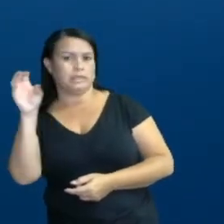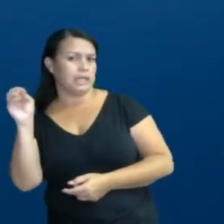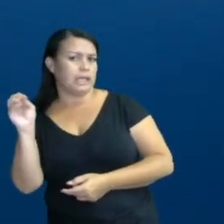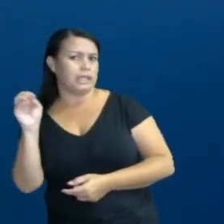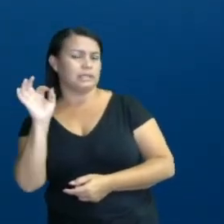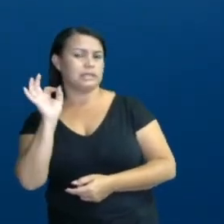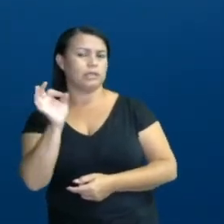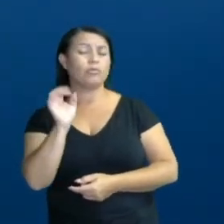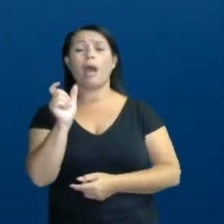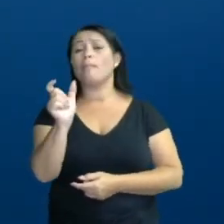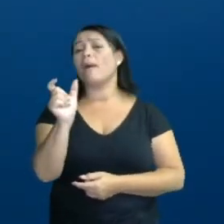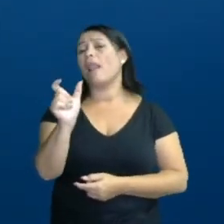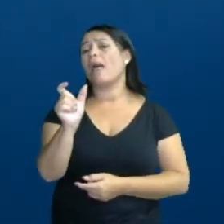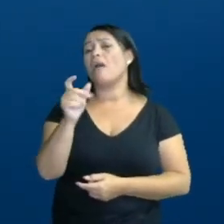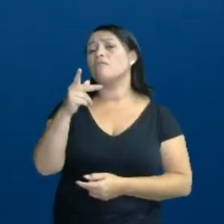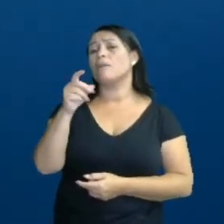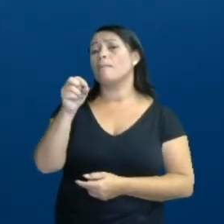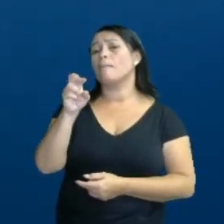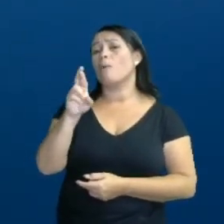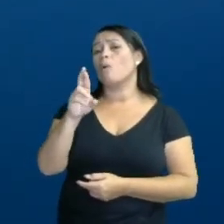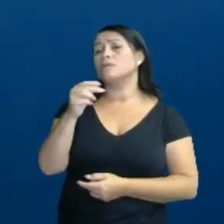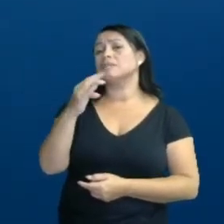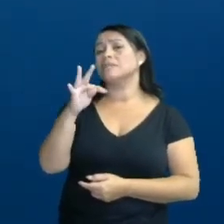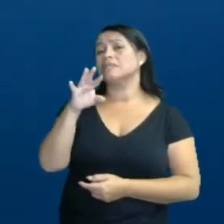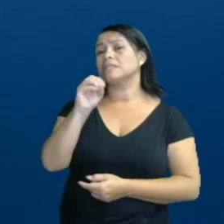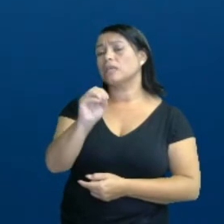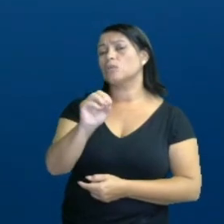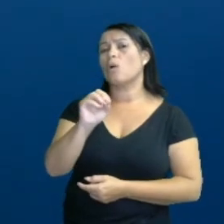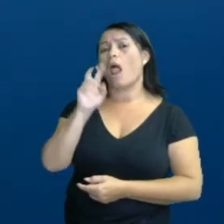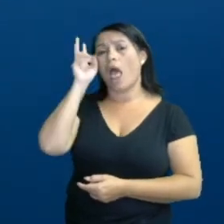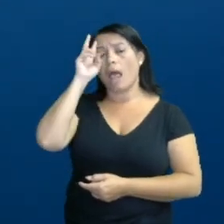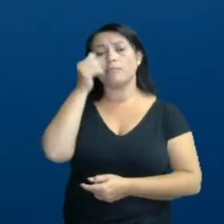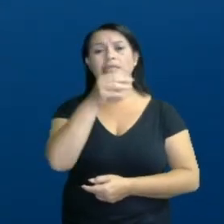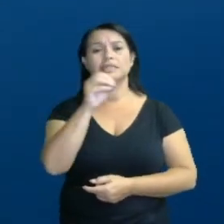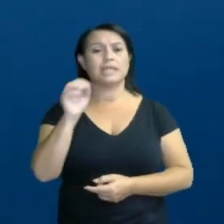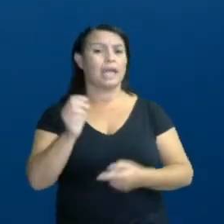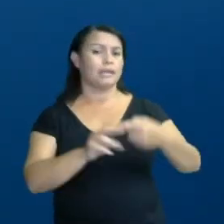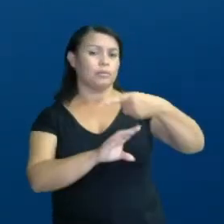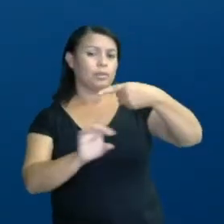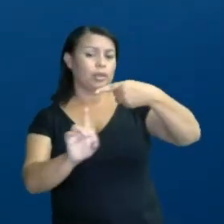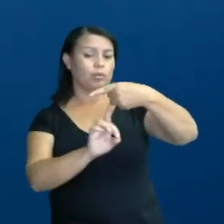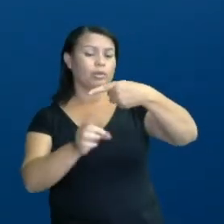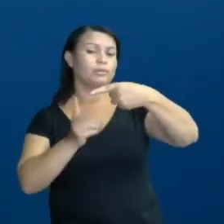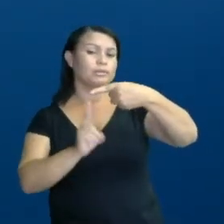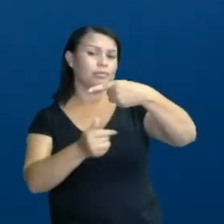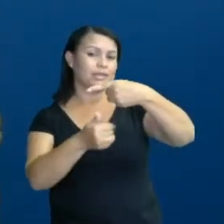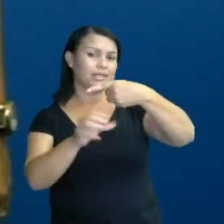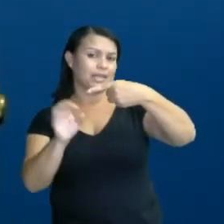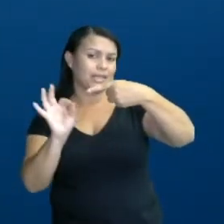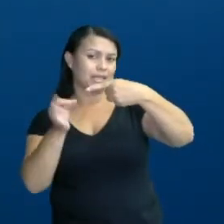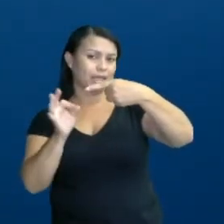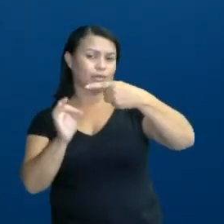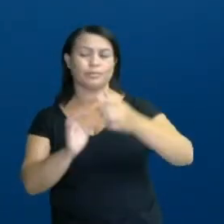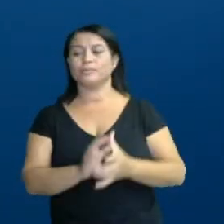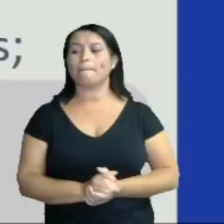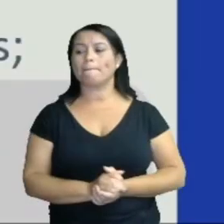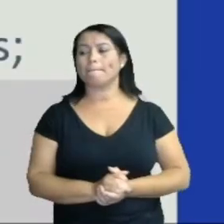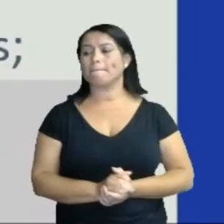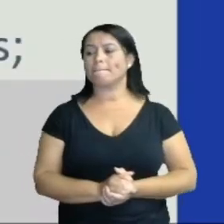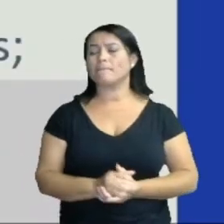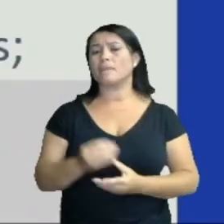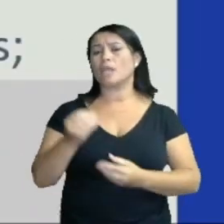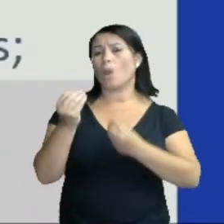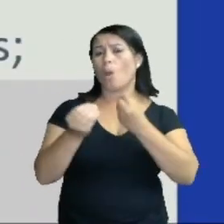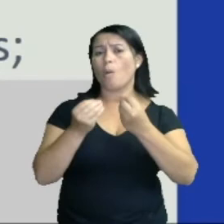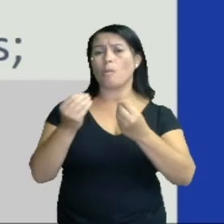A palavra porcento lembra o número 100. Por isso, o meu denominador sempre vai ser quanto? 100, tá certo?